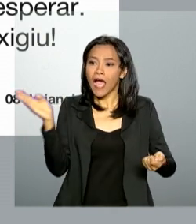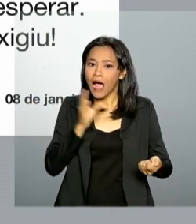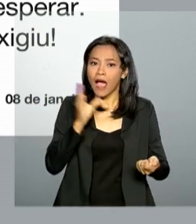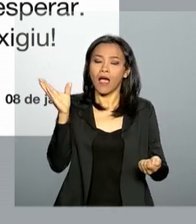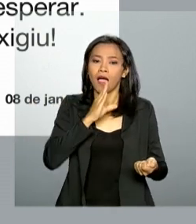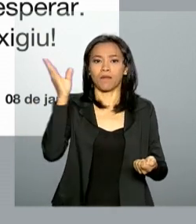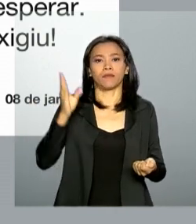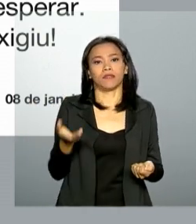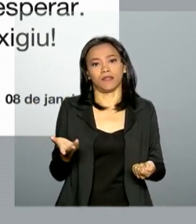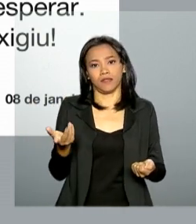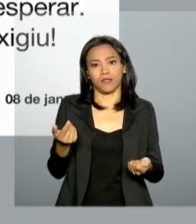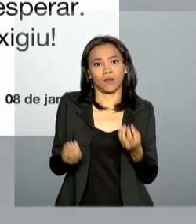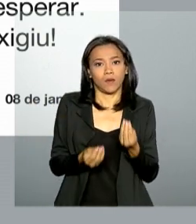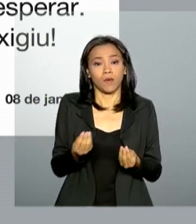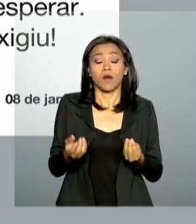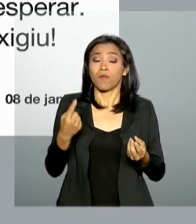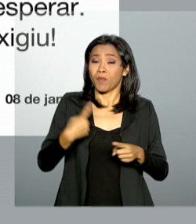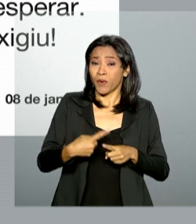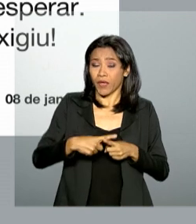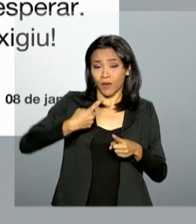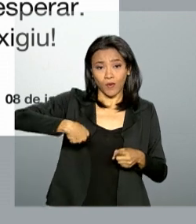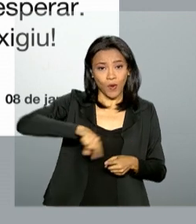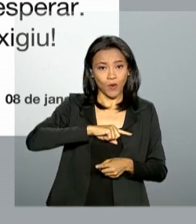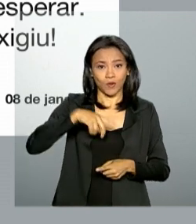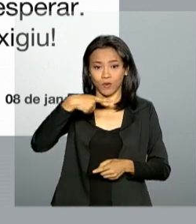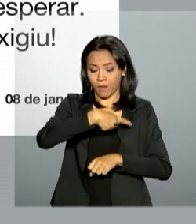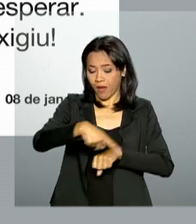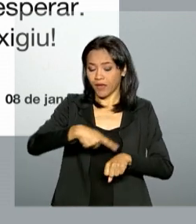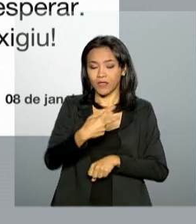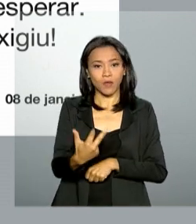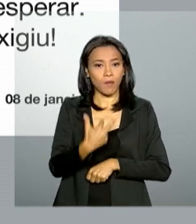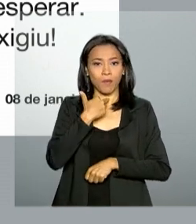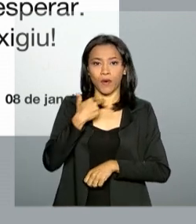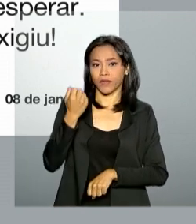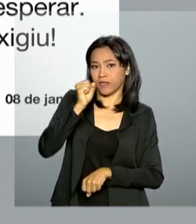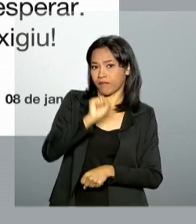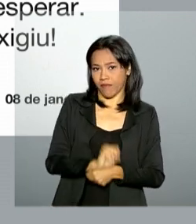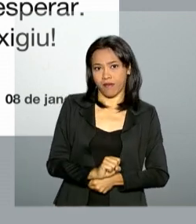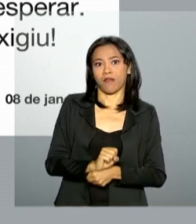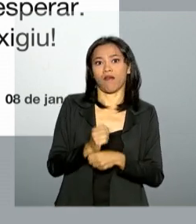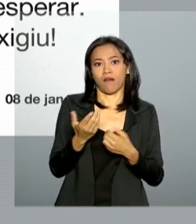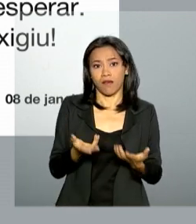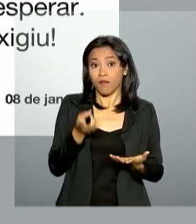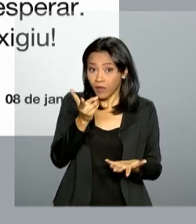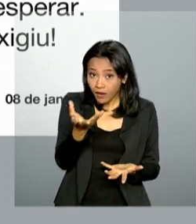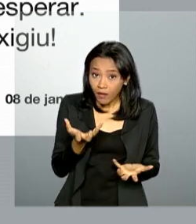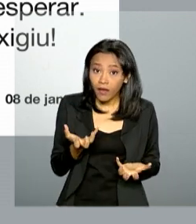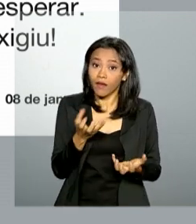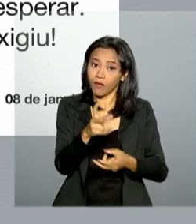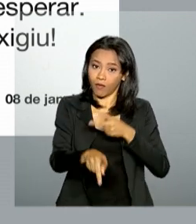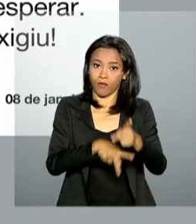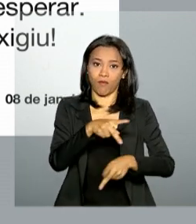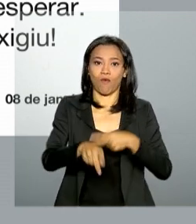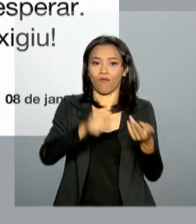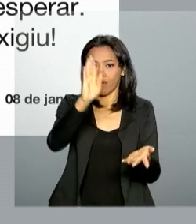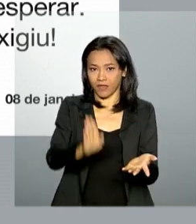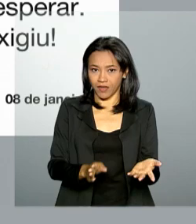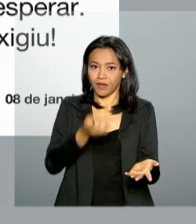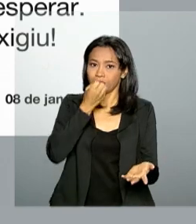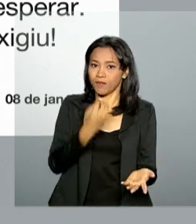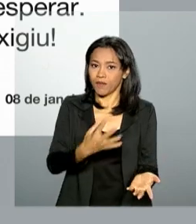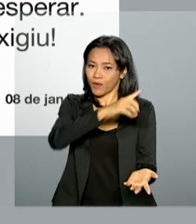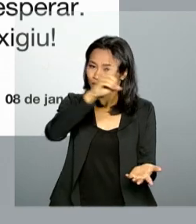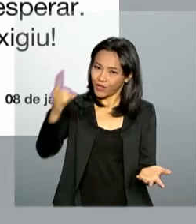ele nosso país não pode mais esperar logo novidades na linha que o brasileiro sempre exigiu Bom